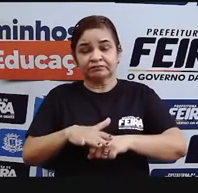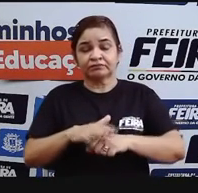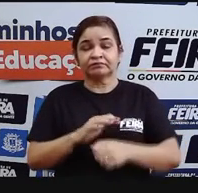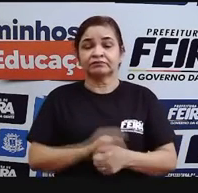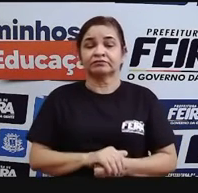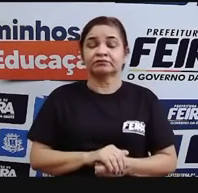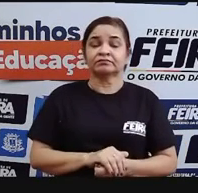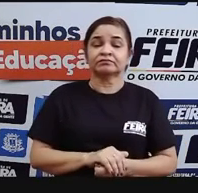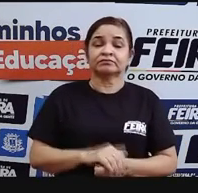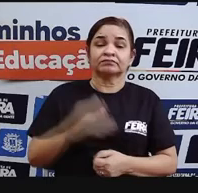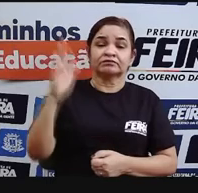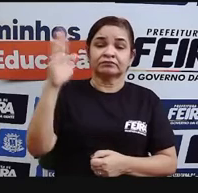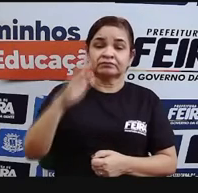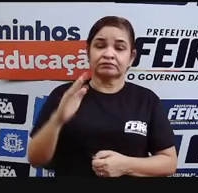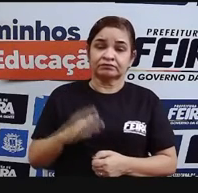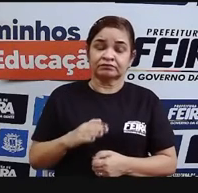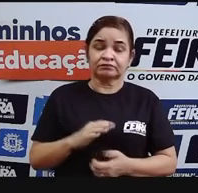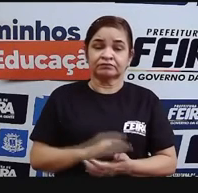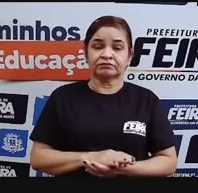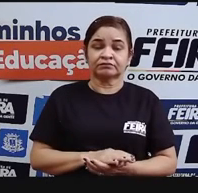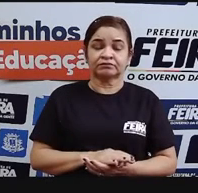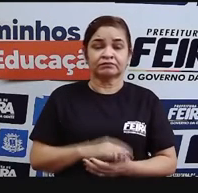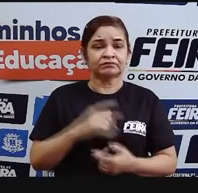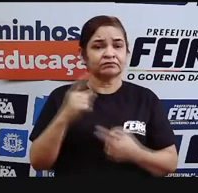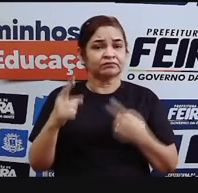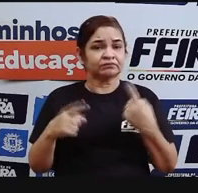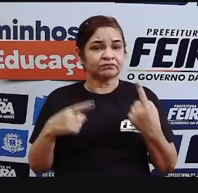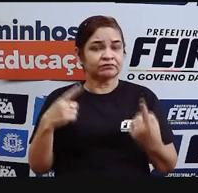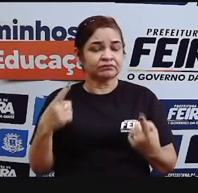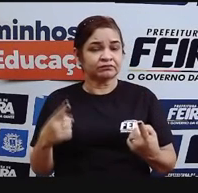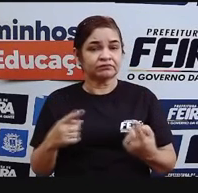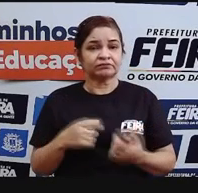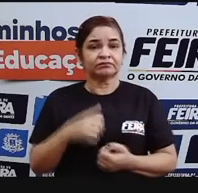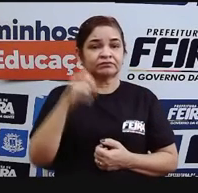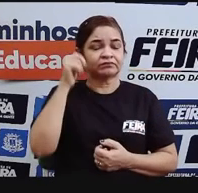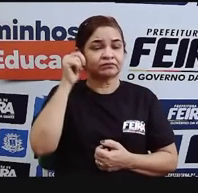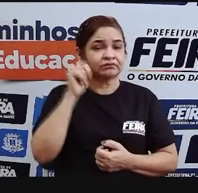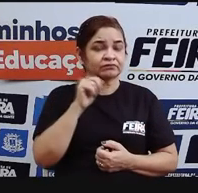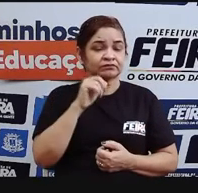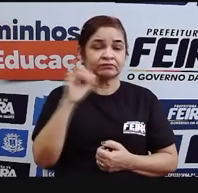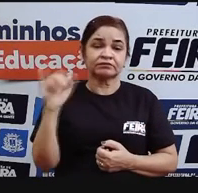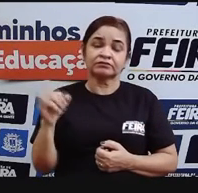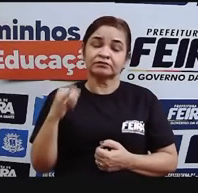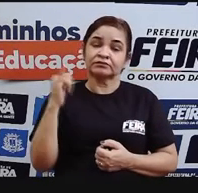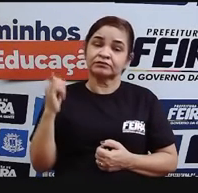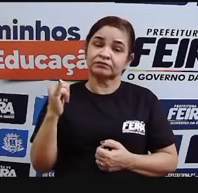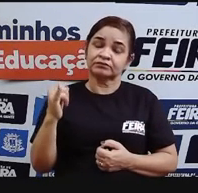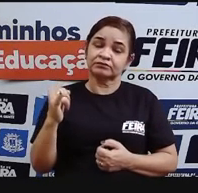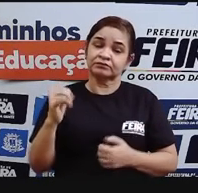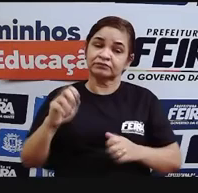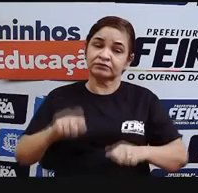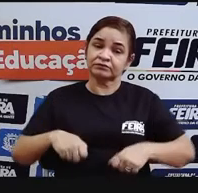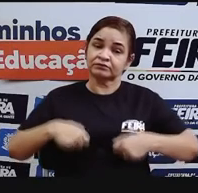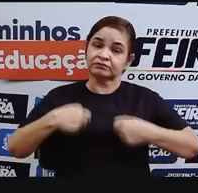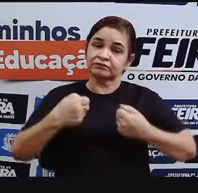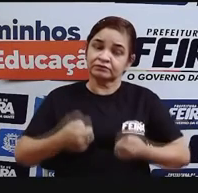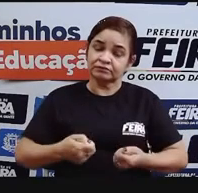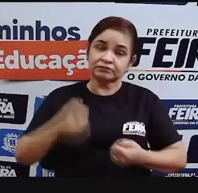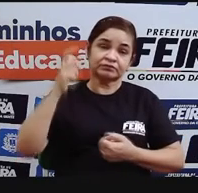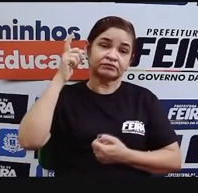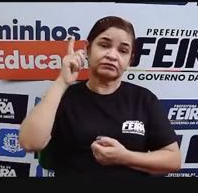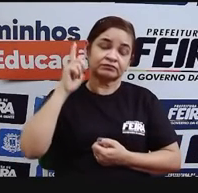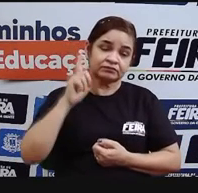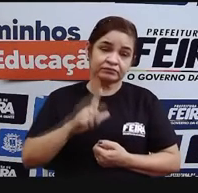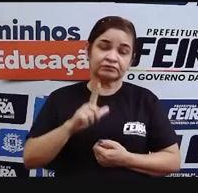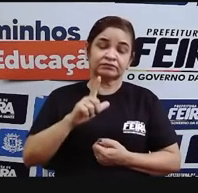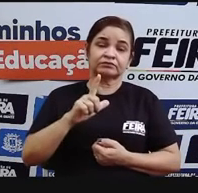de Palmares, a Qualtune, Zeferina, Tia Simoa. Então, todas essas mulheres negras,